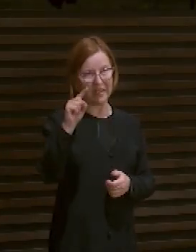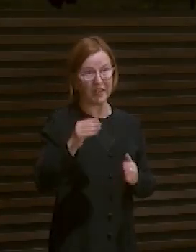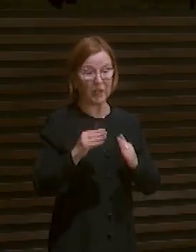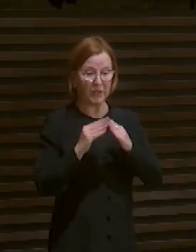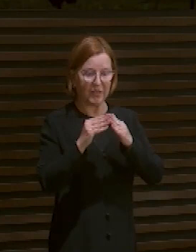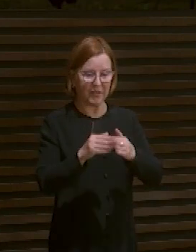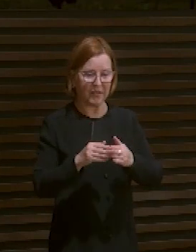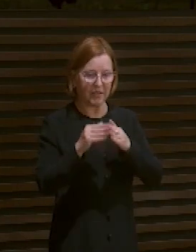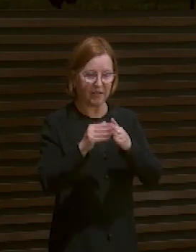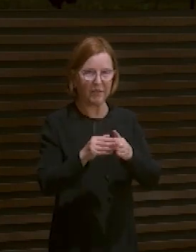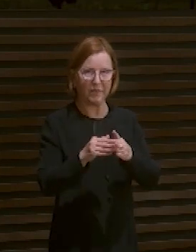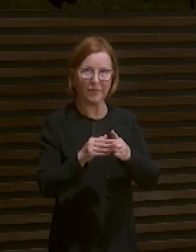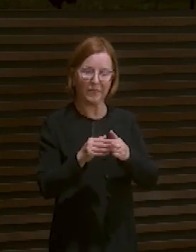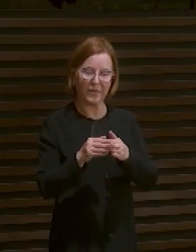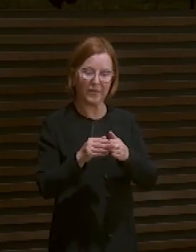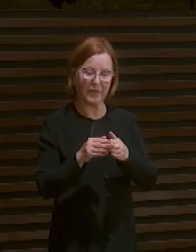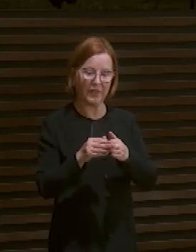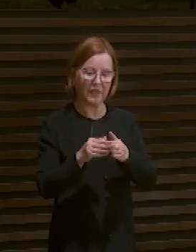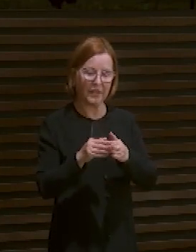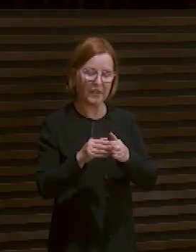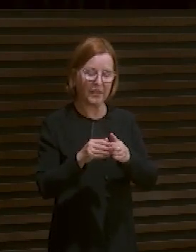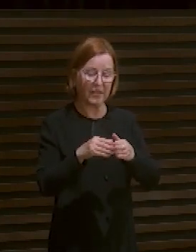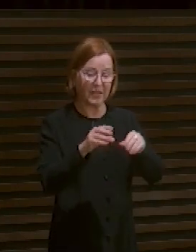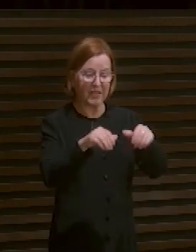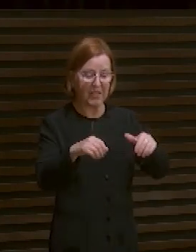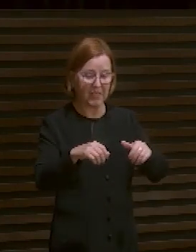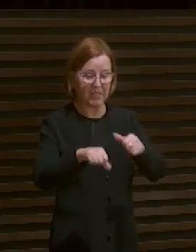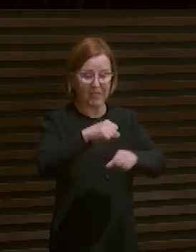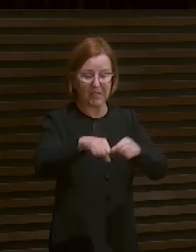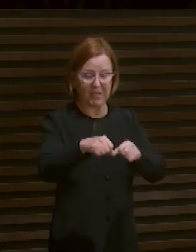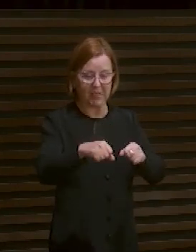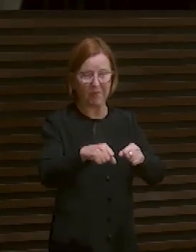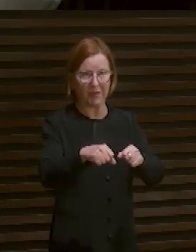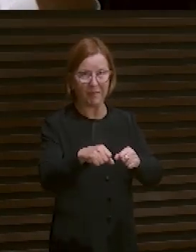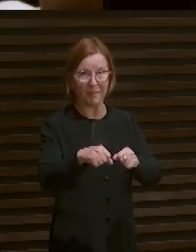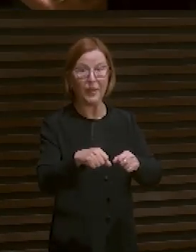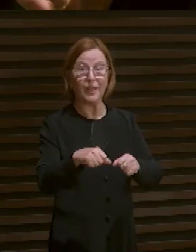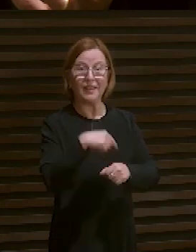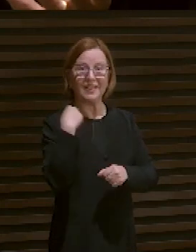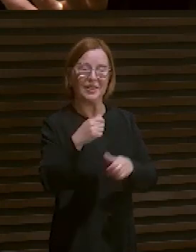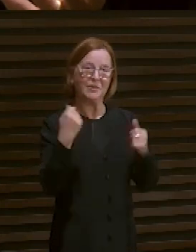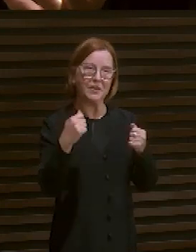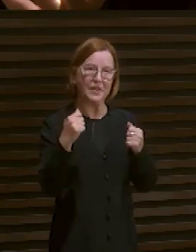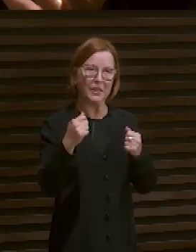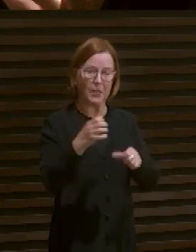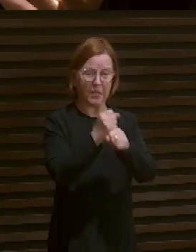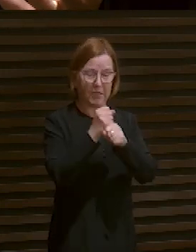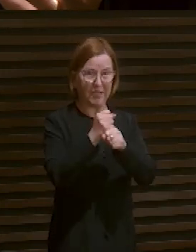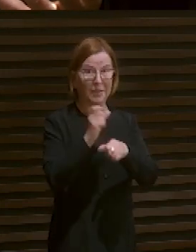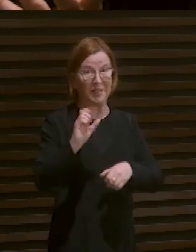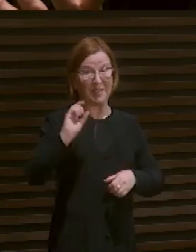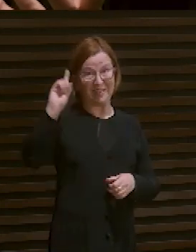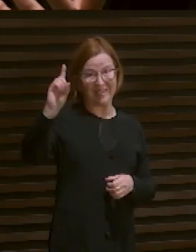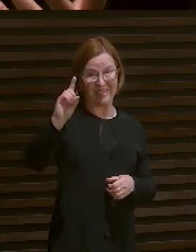se atraca e fica preso. Nós precisamos agarrar aquilo que ele falou no capítulo